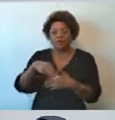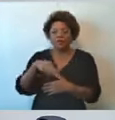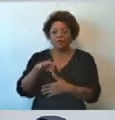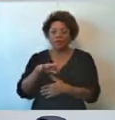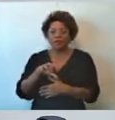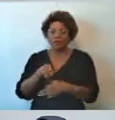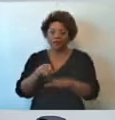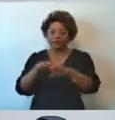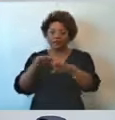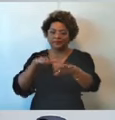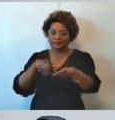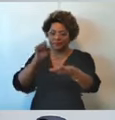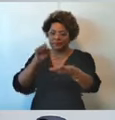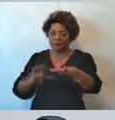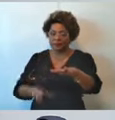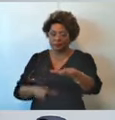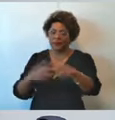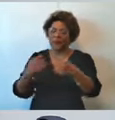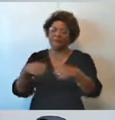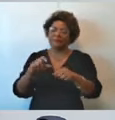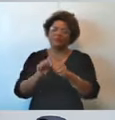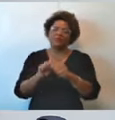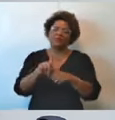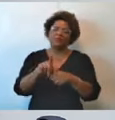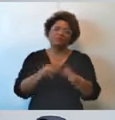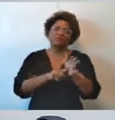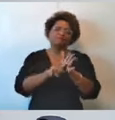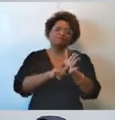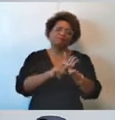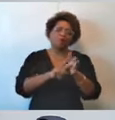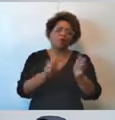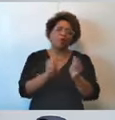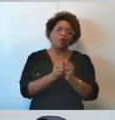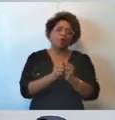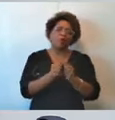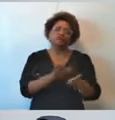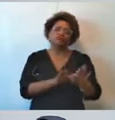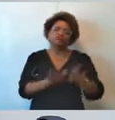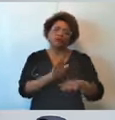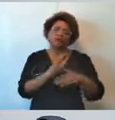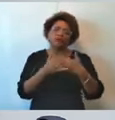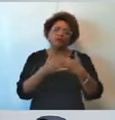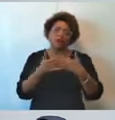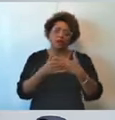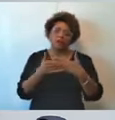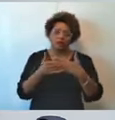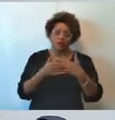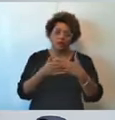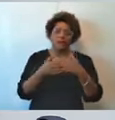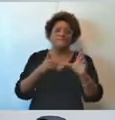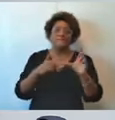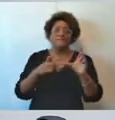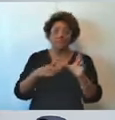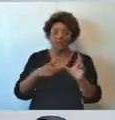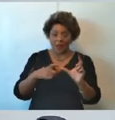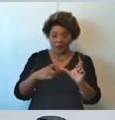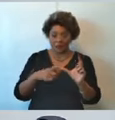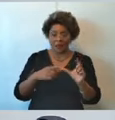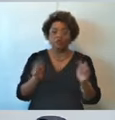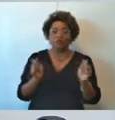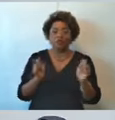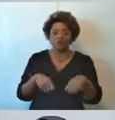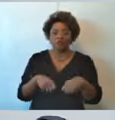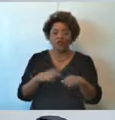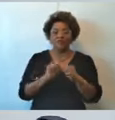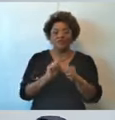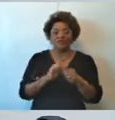Trans, ela consegue espaço para se fazer ciclovia. Mas por que não consegue fazer a motofaixa? Eu vou dar um exemplo para vocês, o Bairro Castelo. O